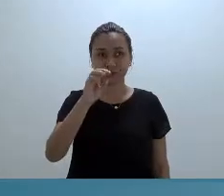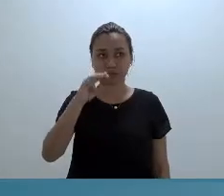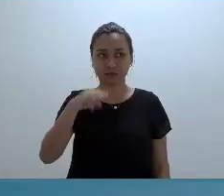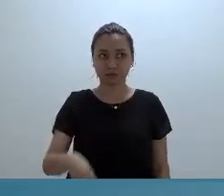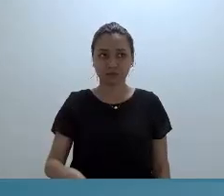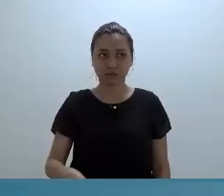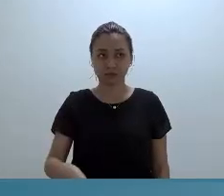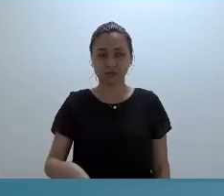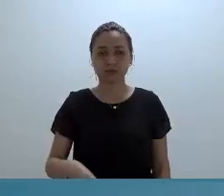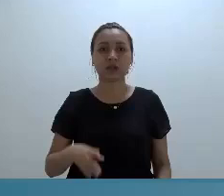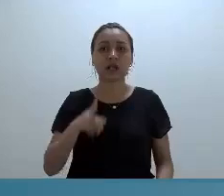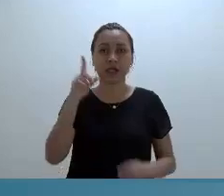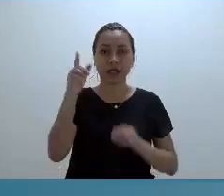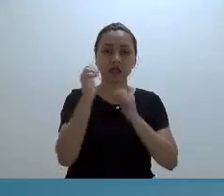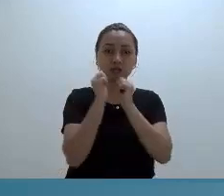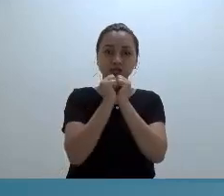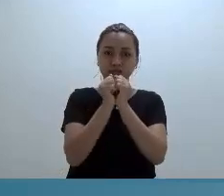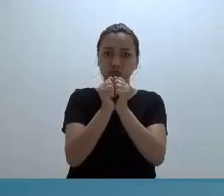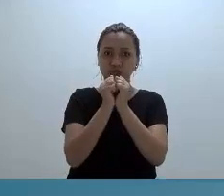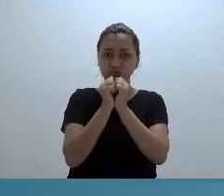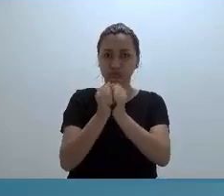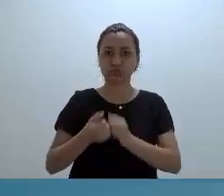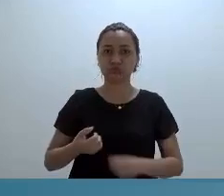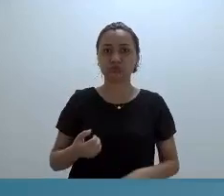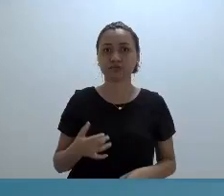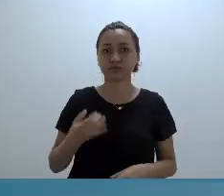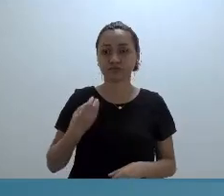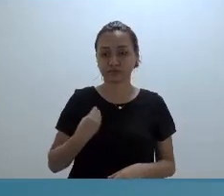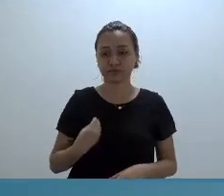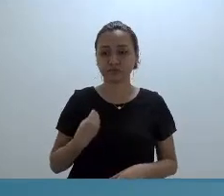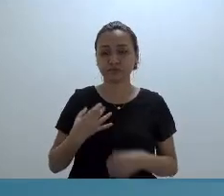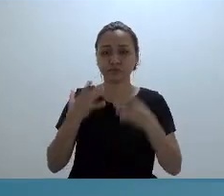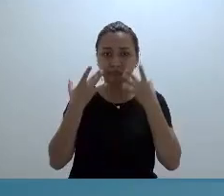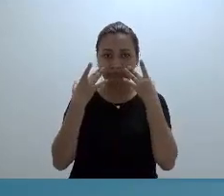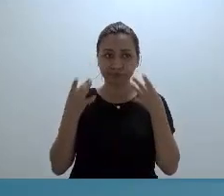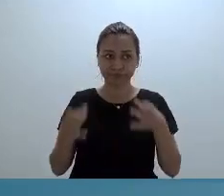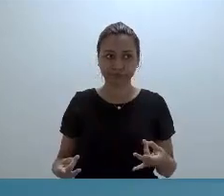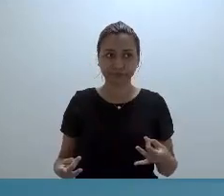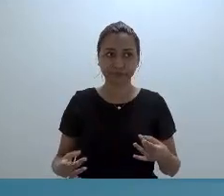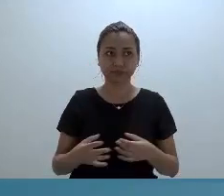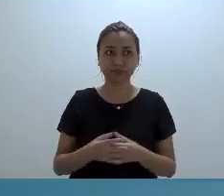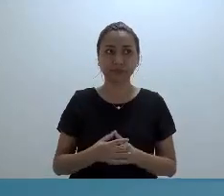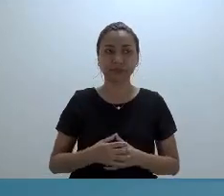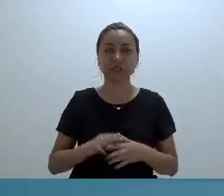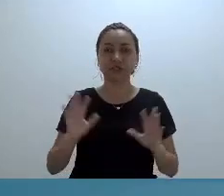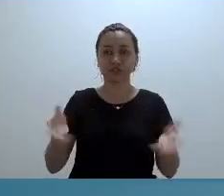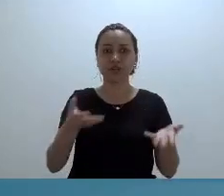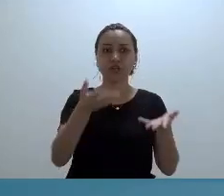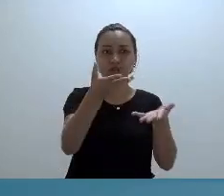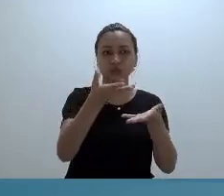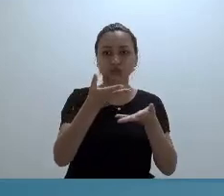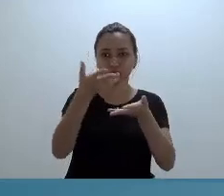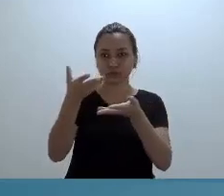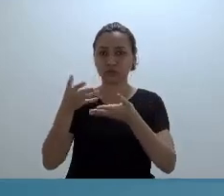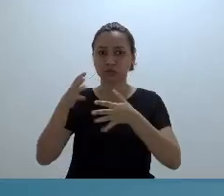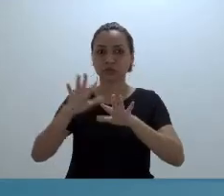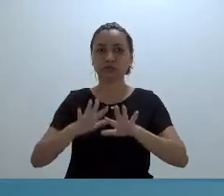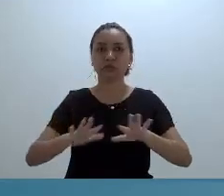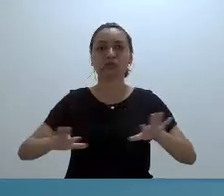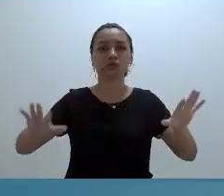convido pessoalmente da família de assessoria. Convite a todos os companheiros